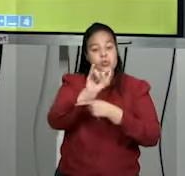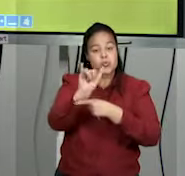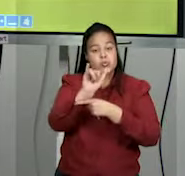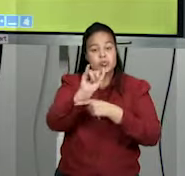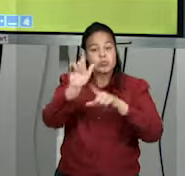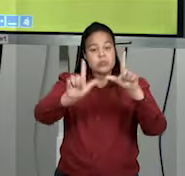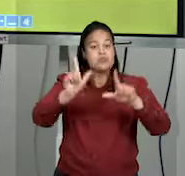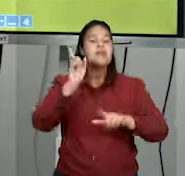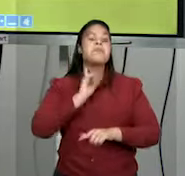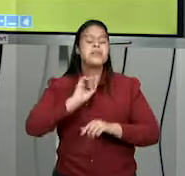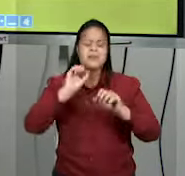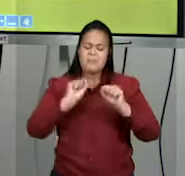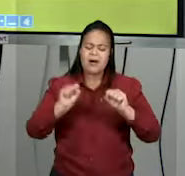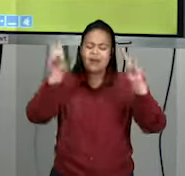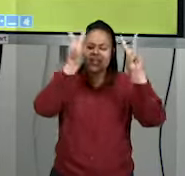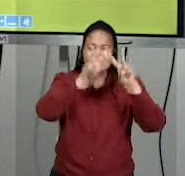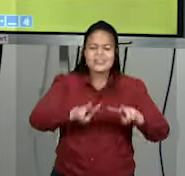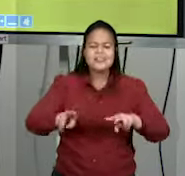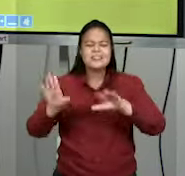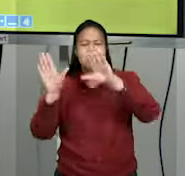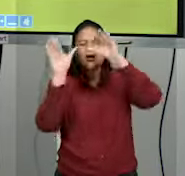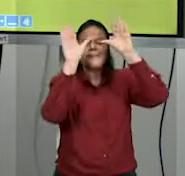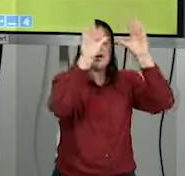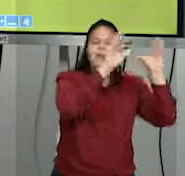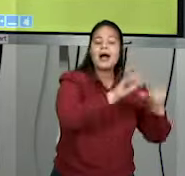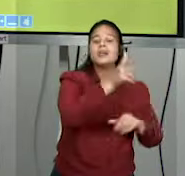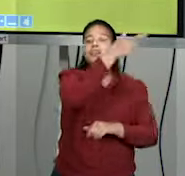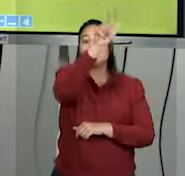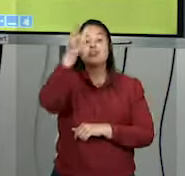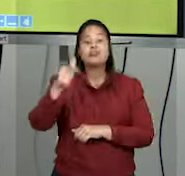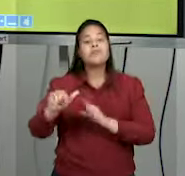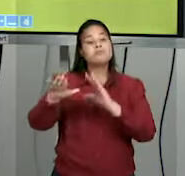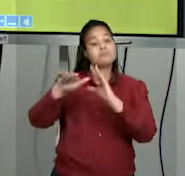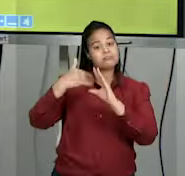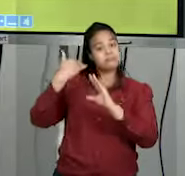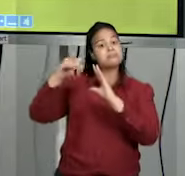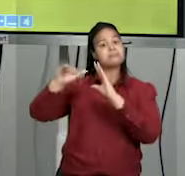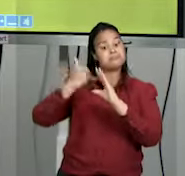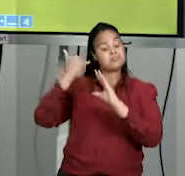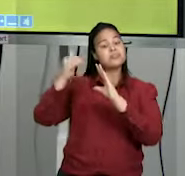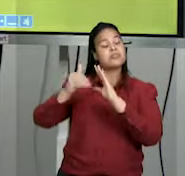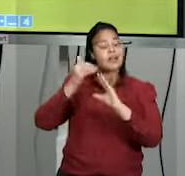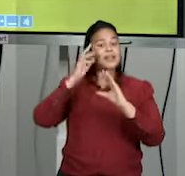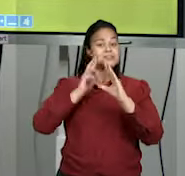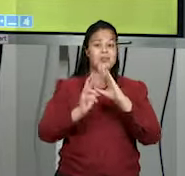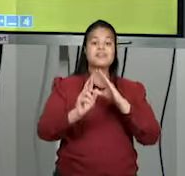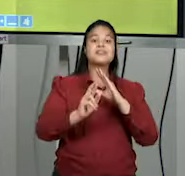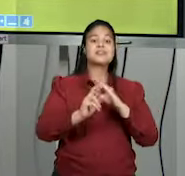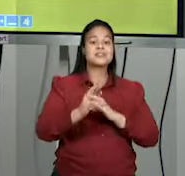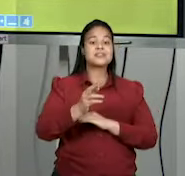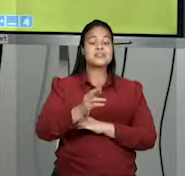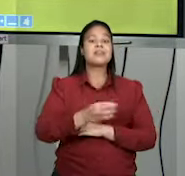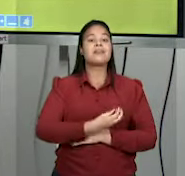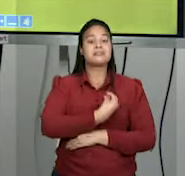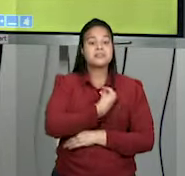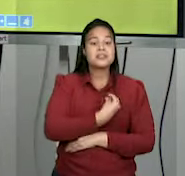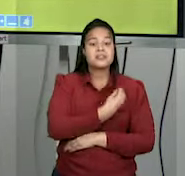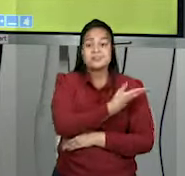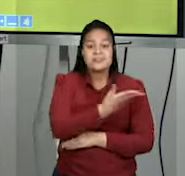para assistir, pode voltar, assistir novamente, mandar mensagem para a gente, para a gente responder no ao vivo para você.